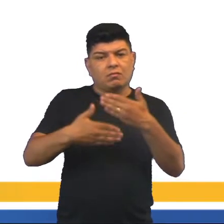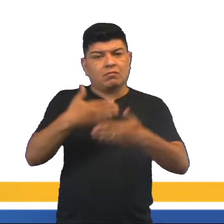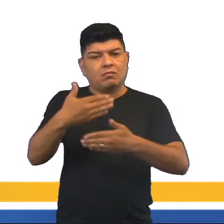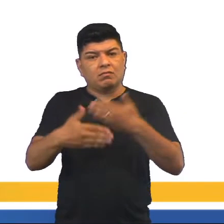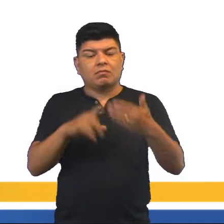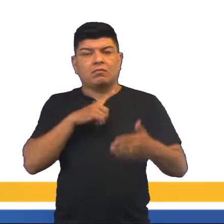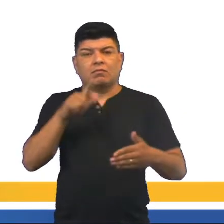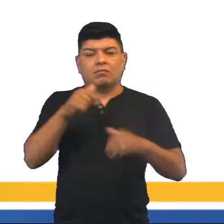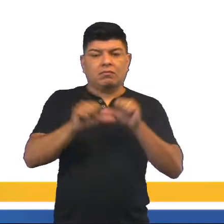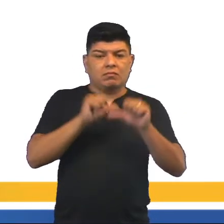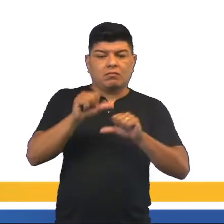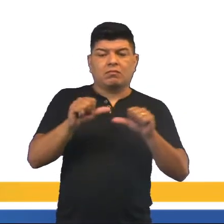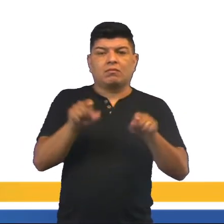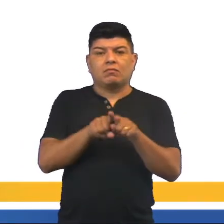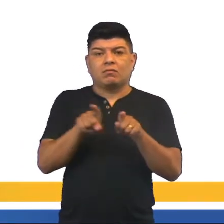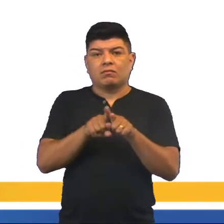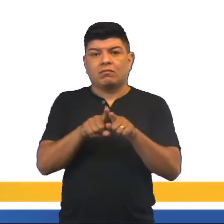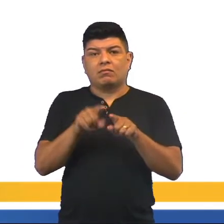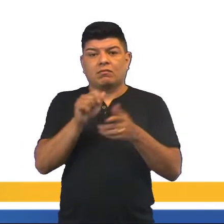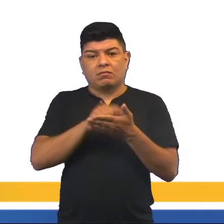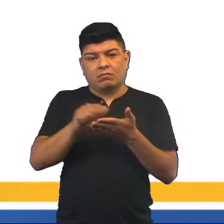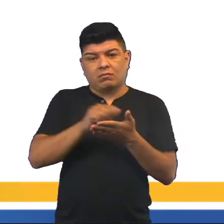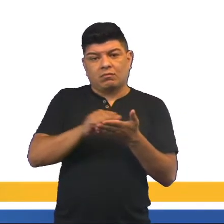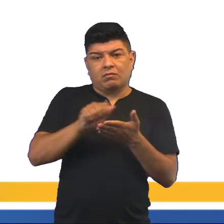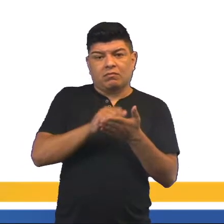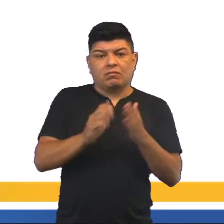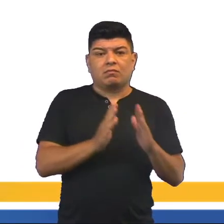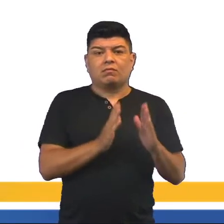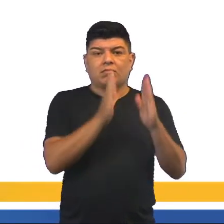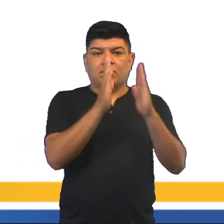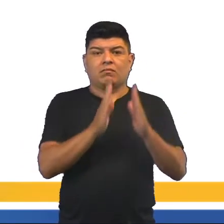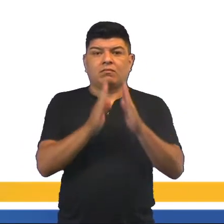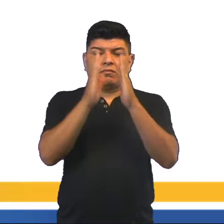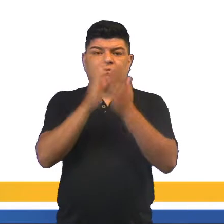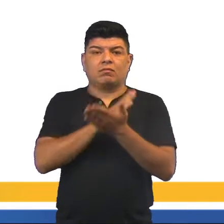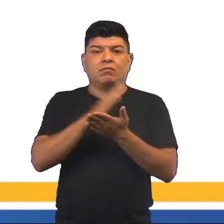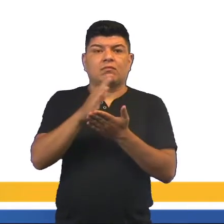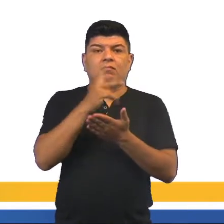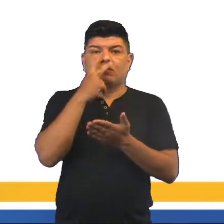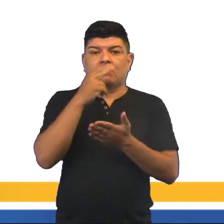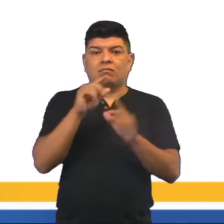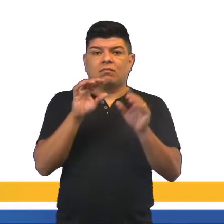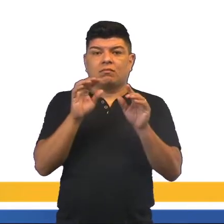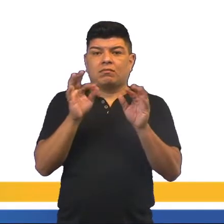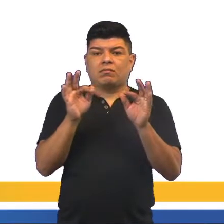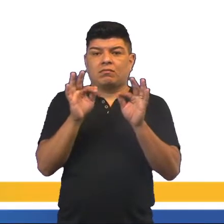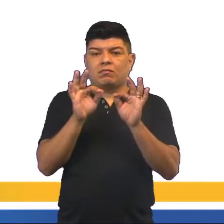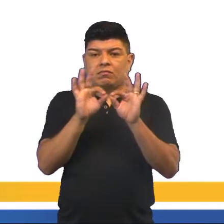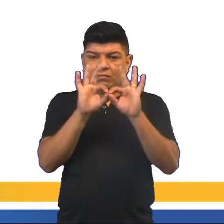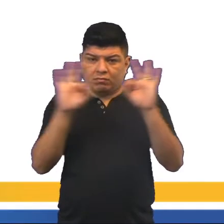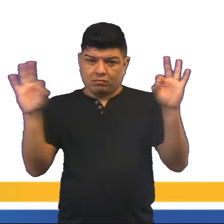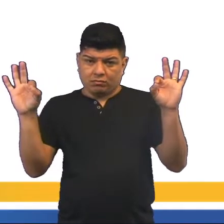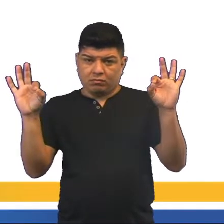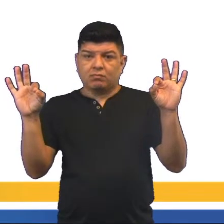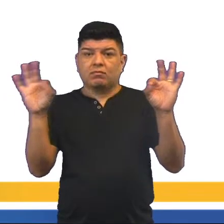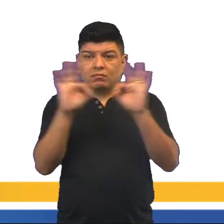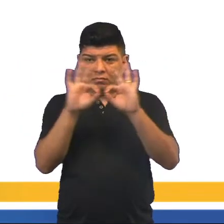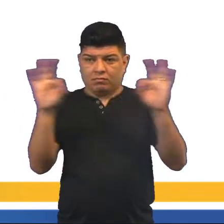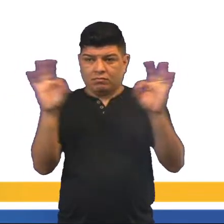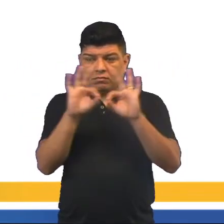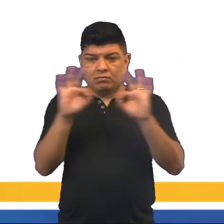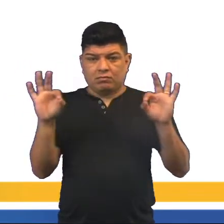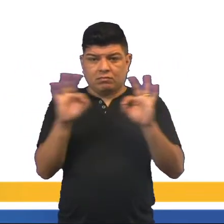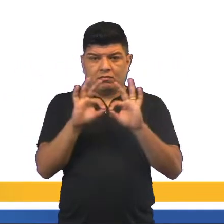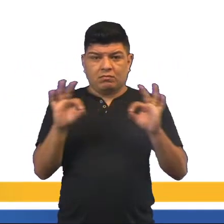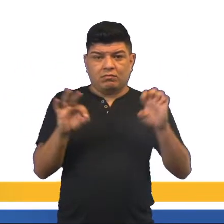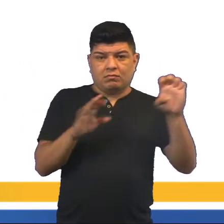tempo, houve outra mudança, deixou de ser escrita em colunas e começou a ser escrita em linhas, escrita horizontal e